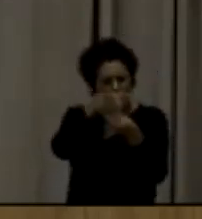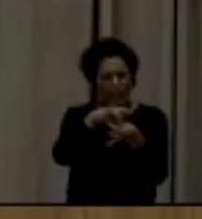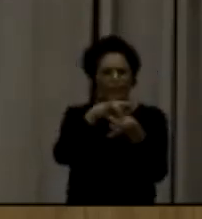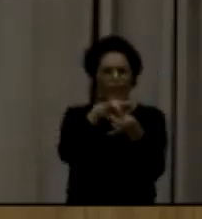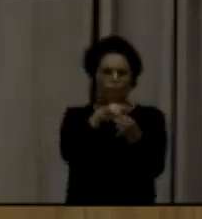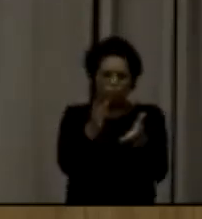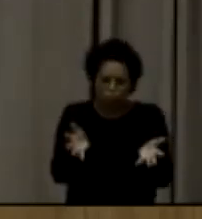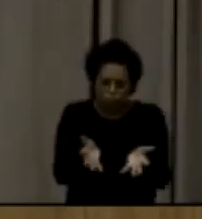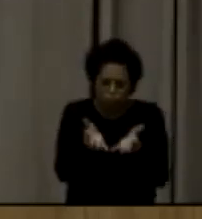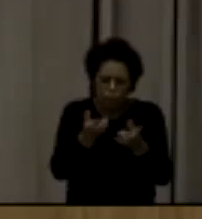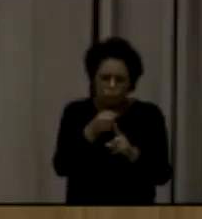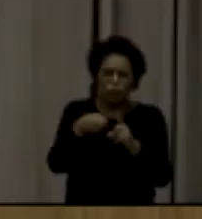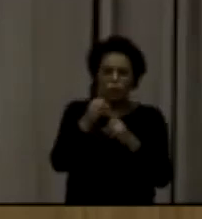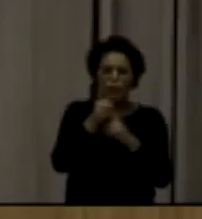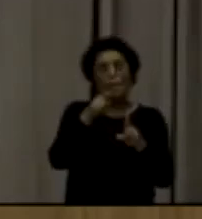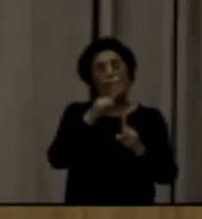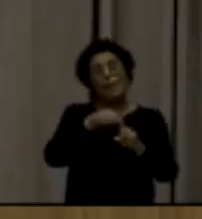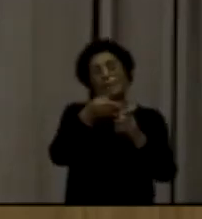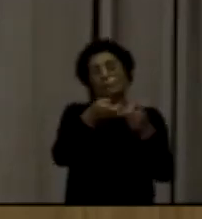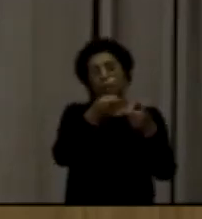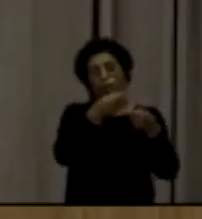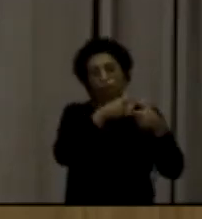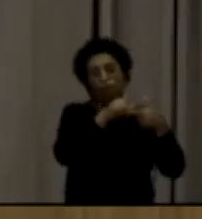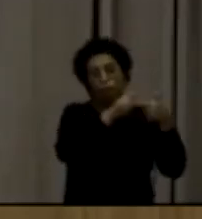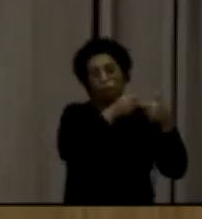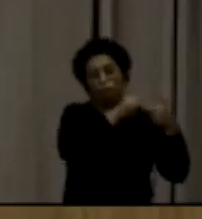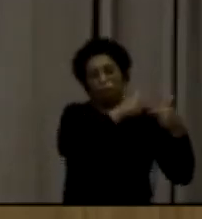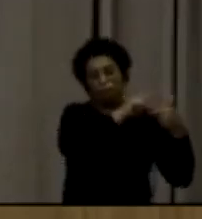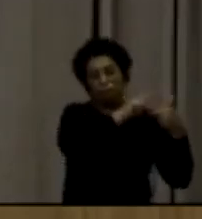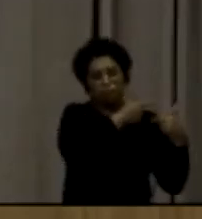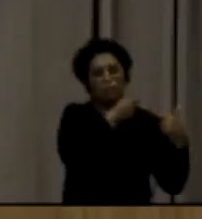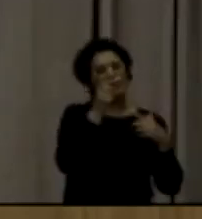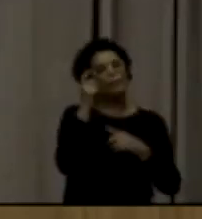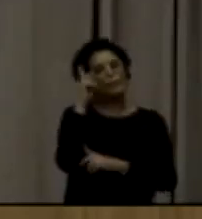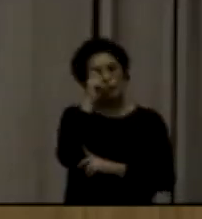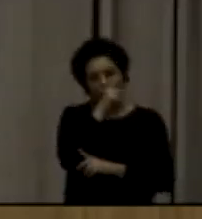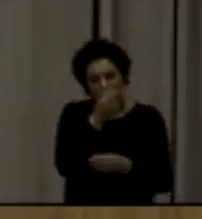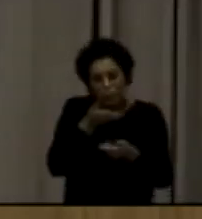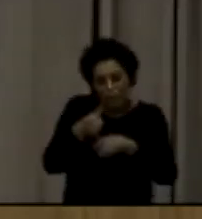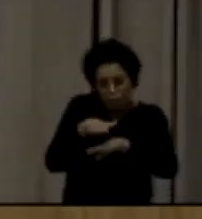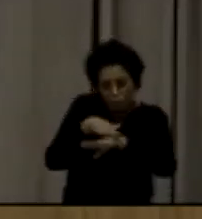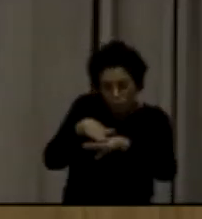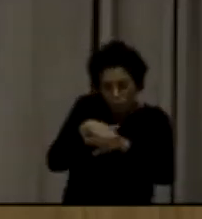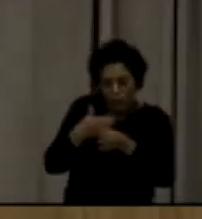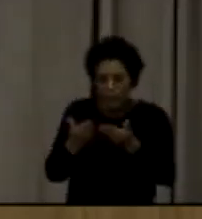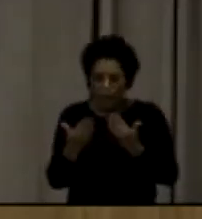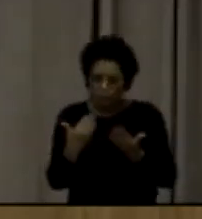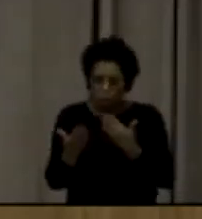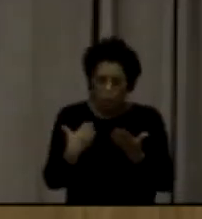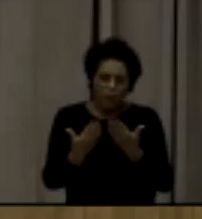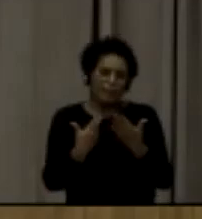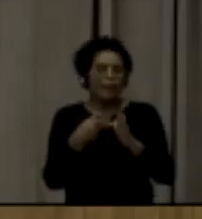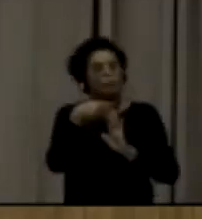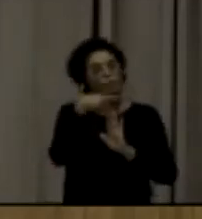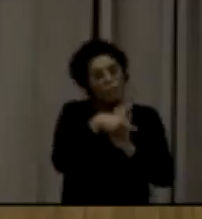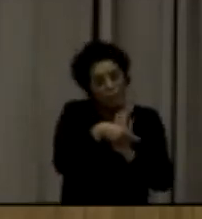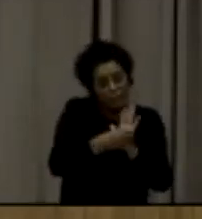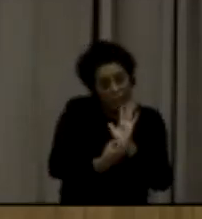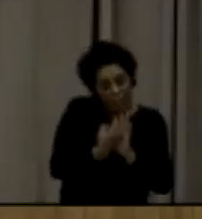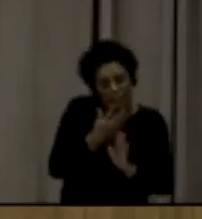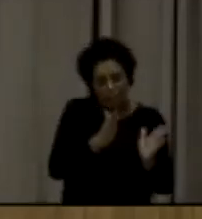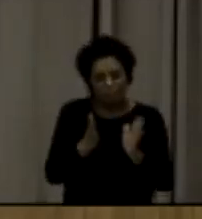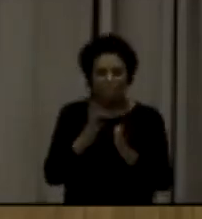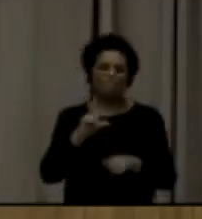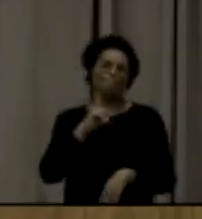movimentos sociais muito mais progressistas. Então, nós temos dificuldades de articulação nesses projetos comuns. E ainda